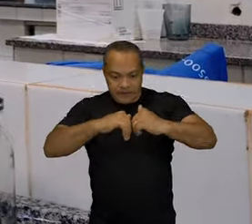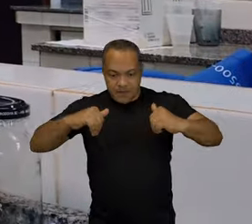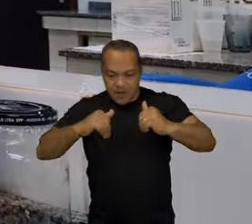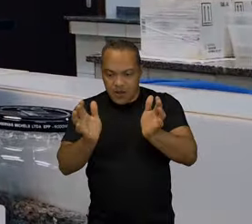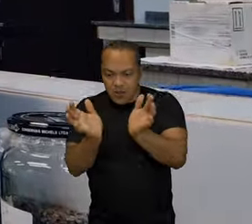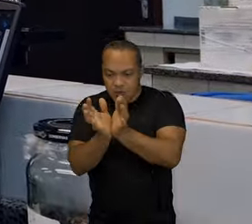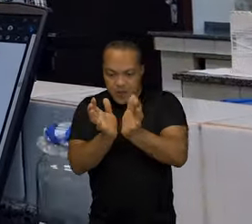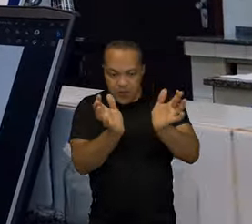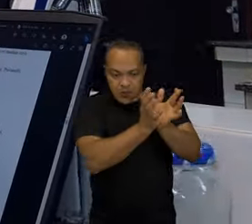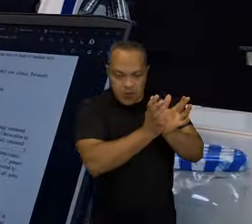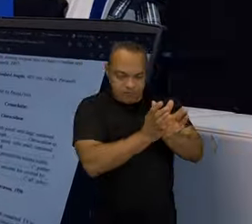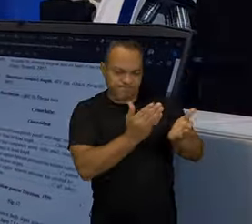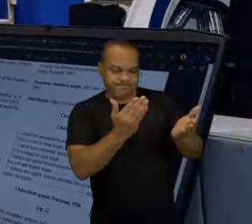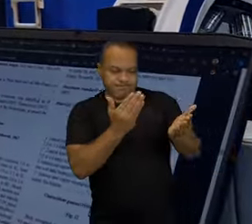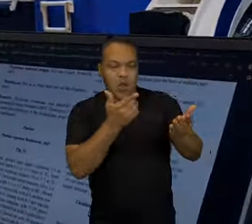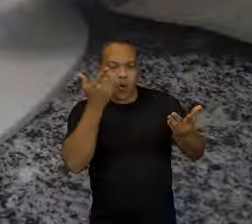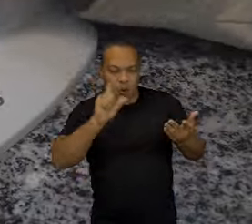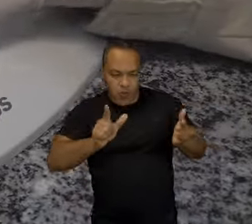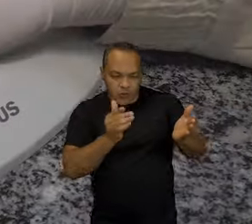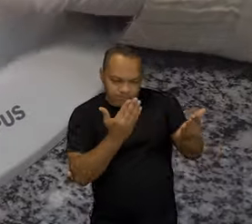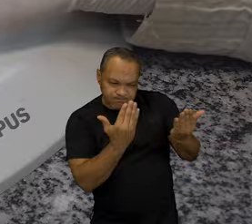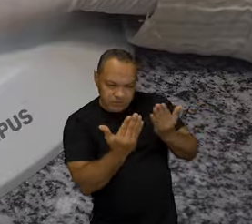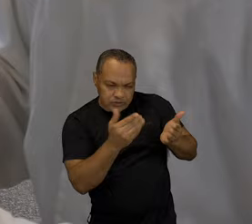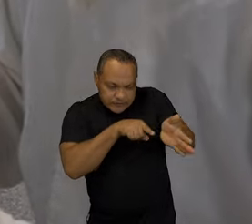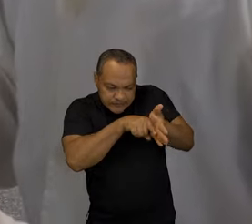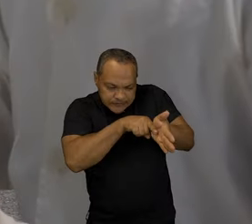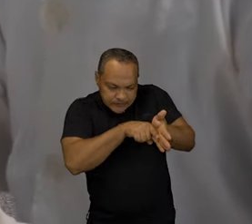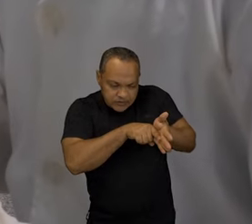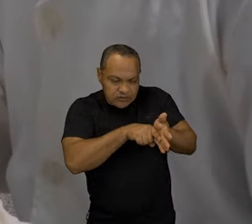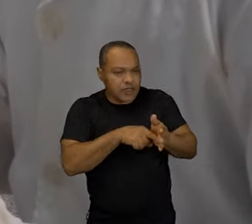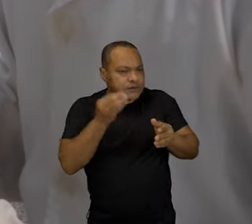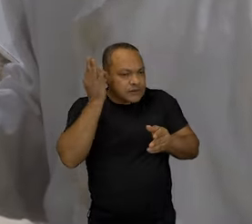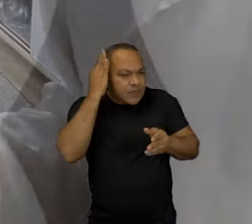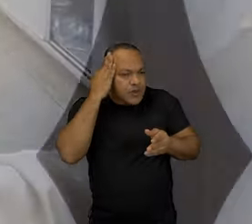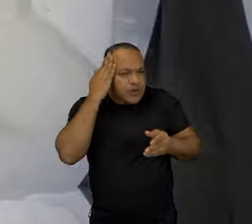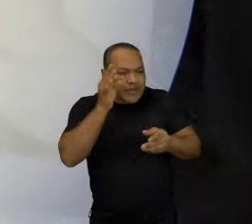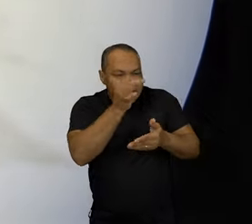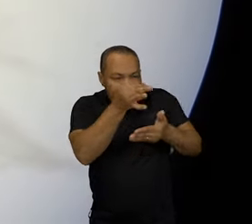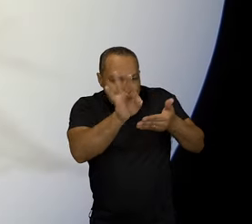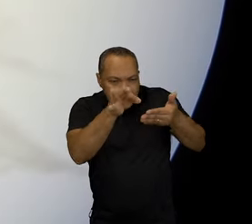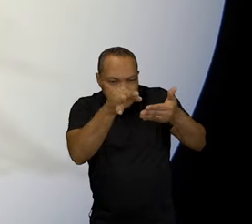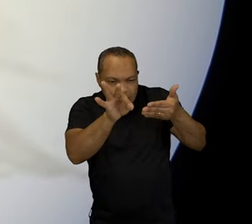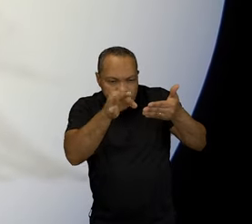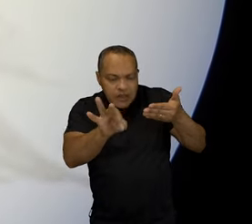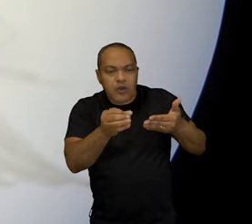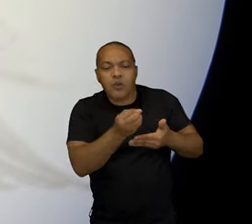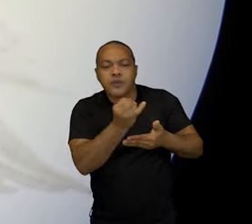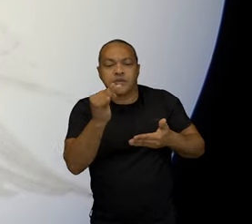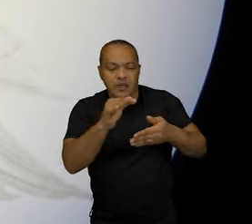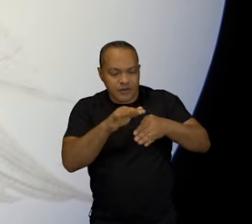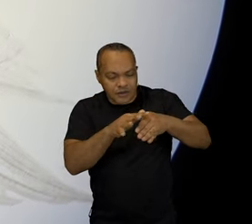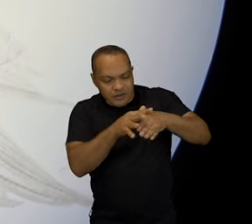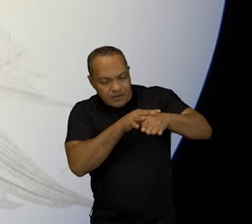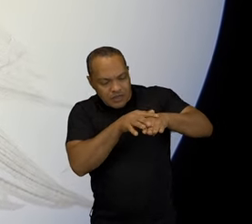separação inicial, uma nova análise mais rigorosa é feita, atentando-se aos detalhes, como números de